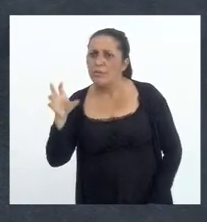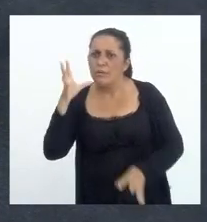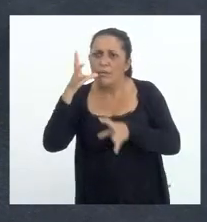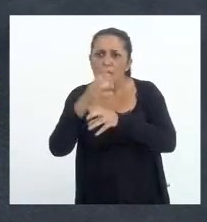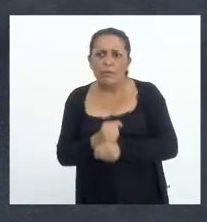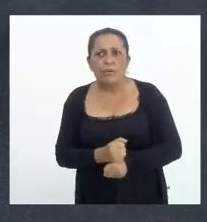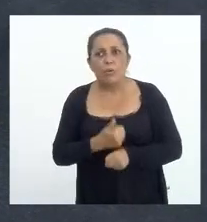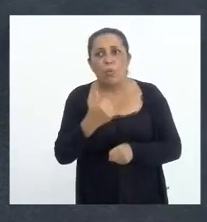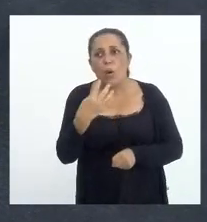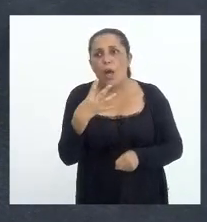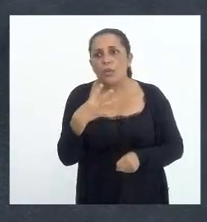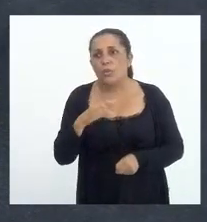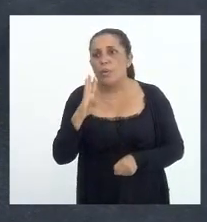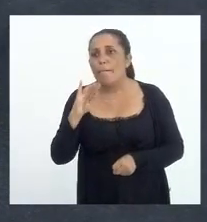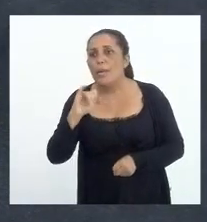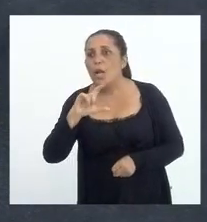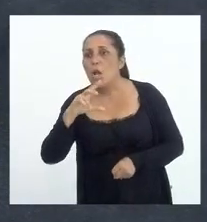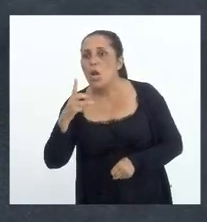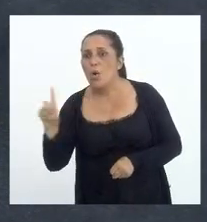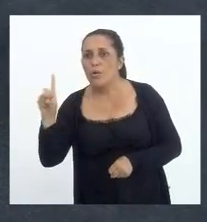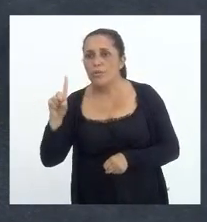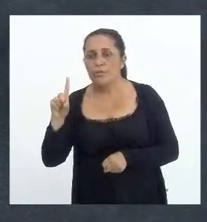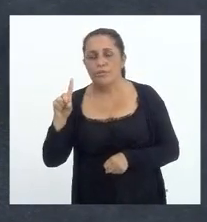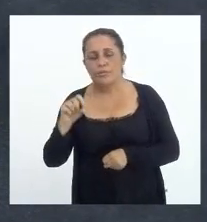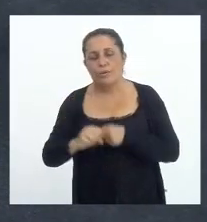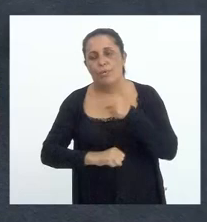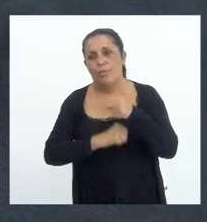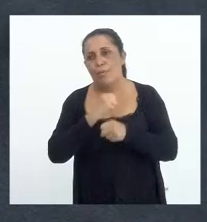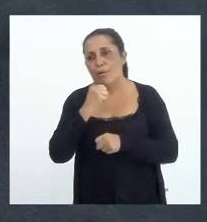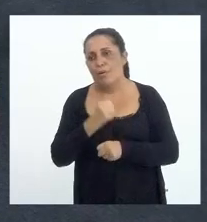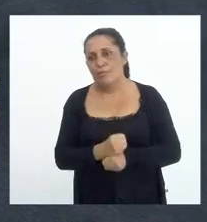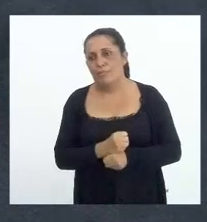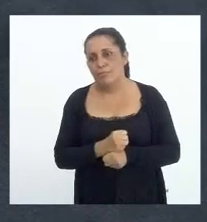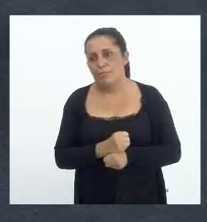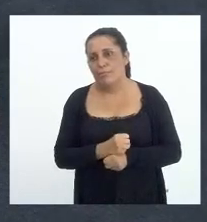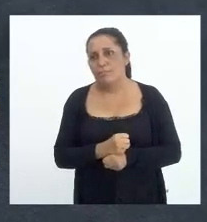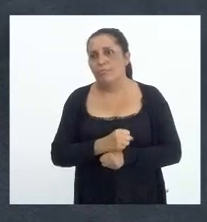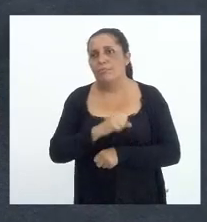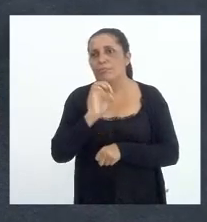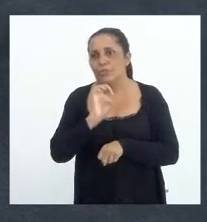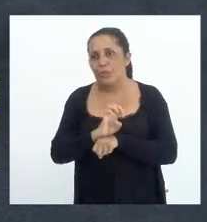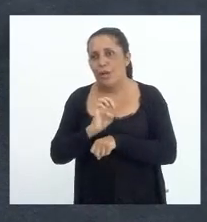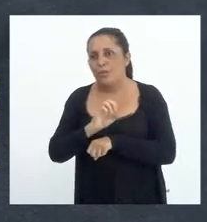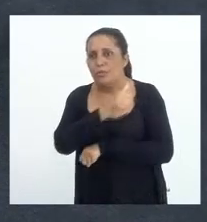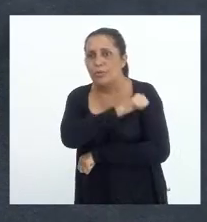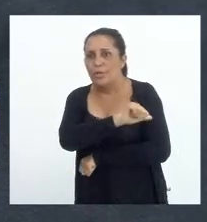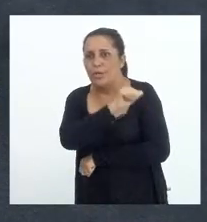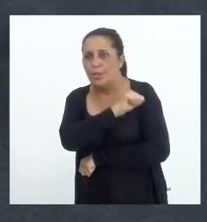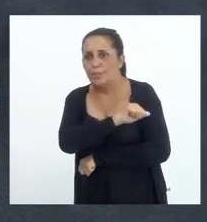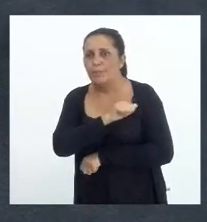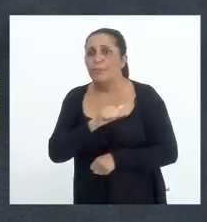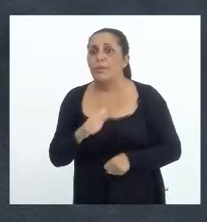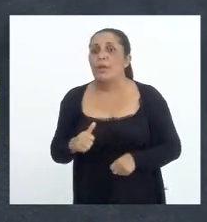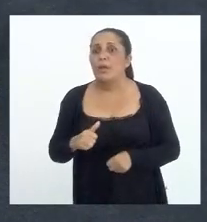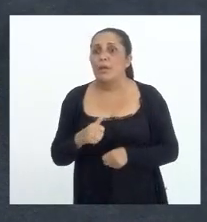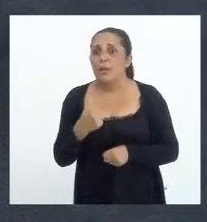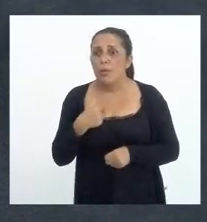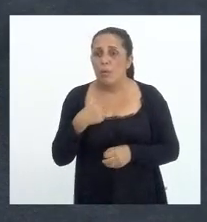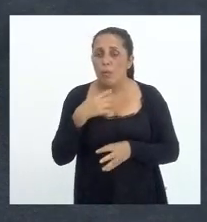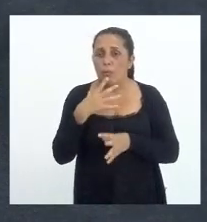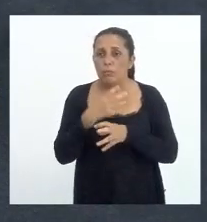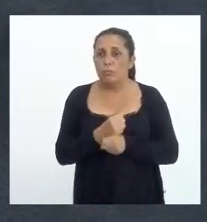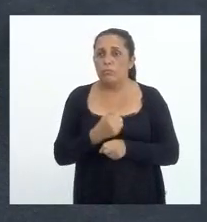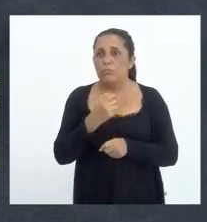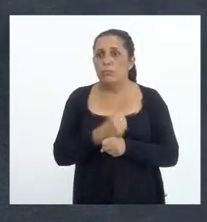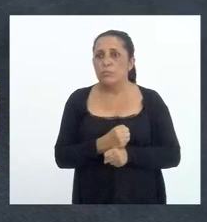quase 14 bilhões ao ano para o Estado do Rio de Janeiro. Isso daí, como o secretário de Fazenda Nelson Rocha